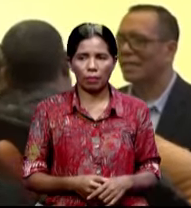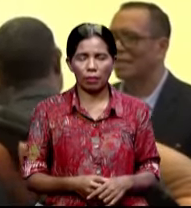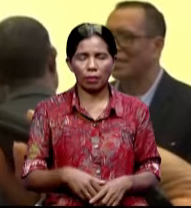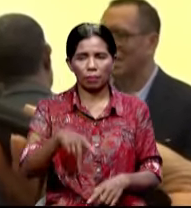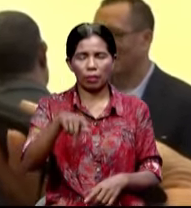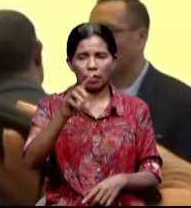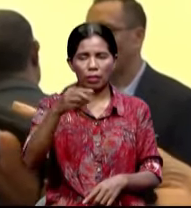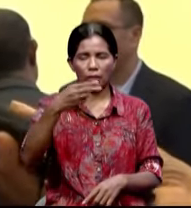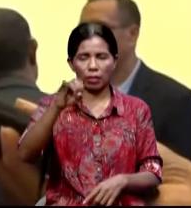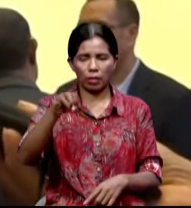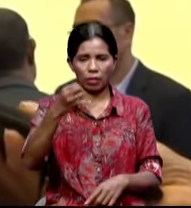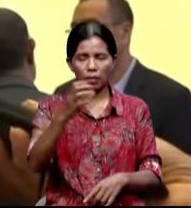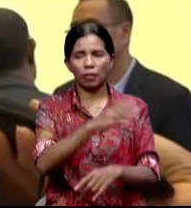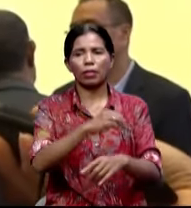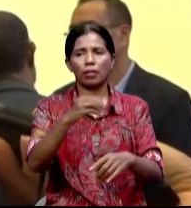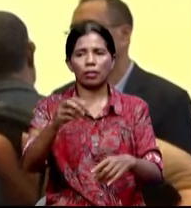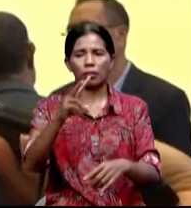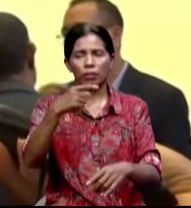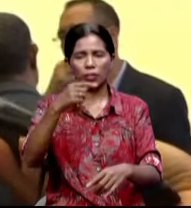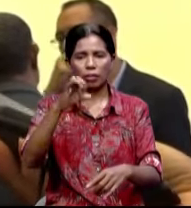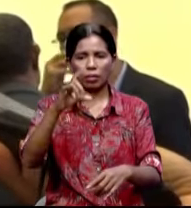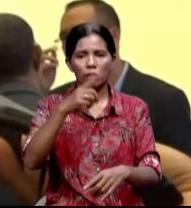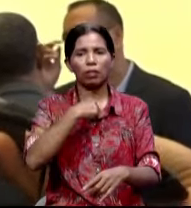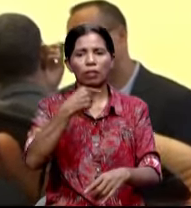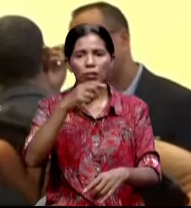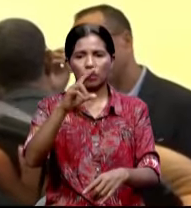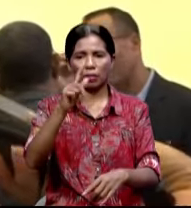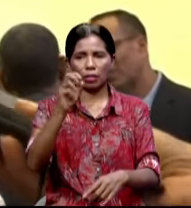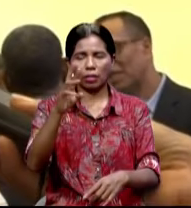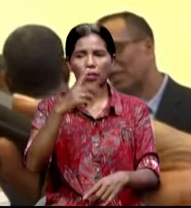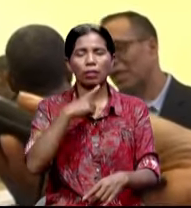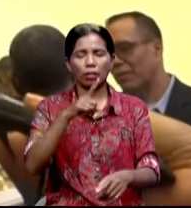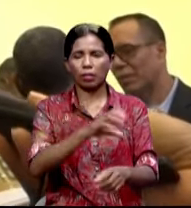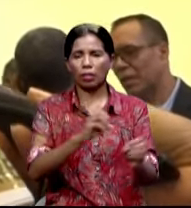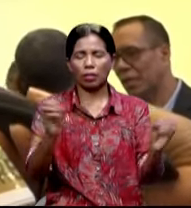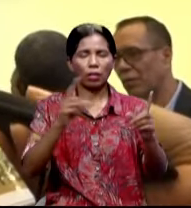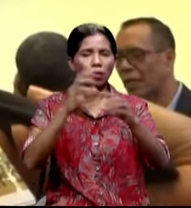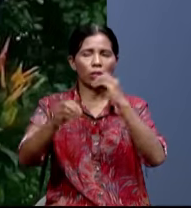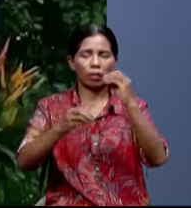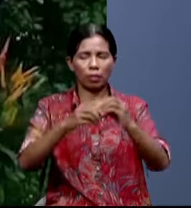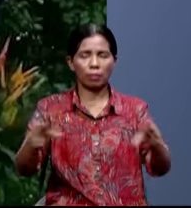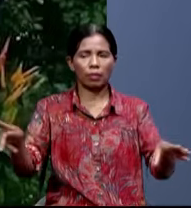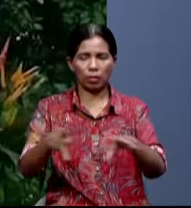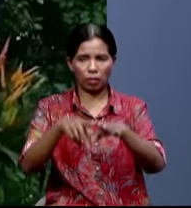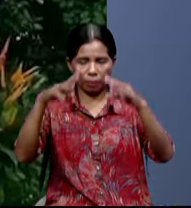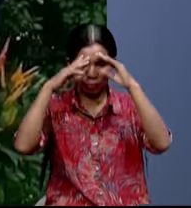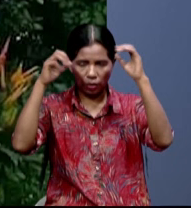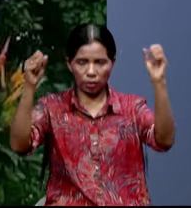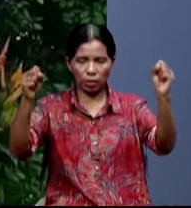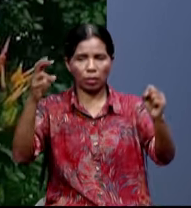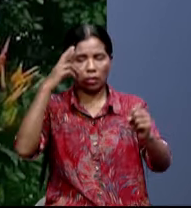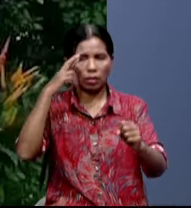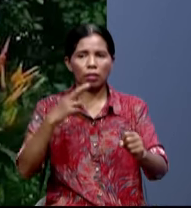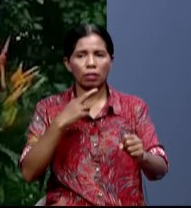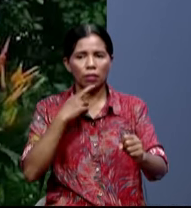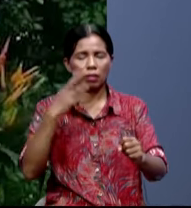Provedoria de Direitos Humanos na Justiça, Virgílio da Silva Guterres, ATT, minha parte la questiona a presença do presidente da República, José